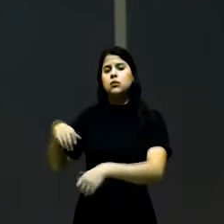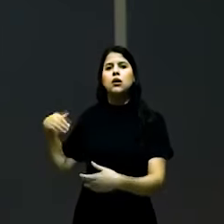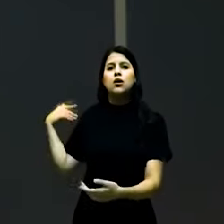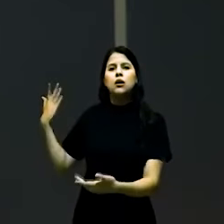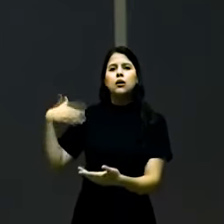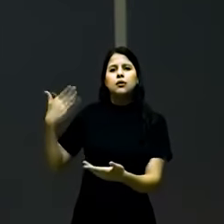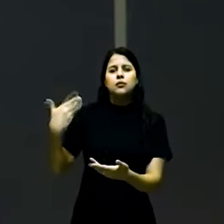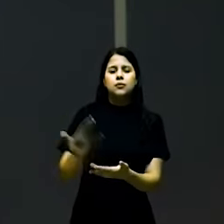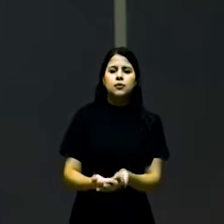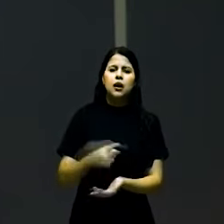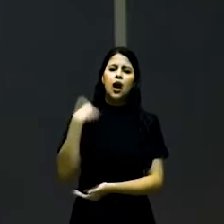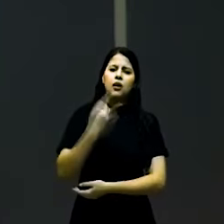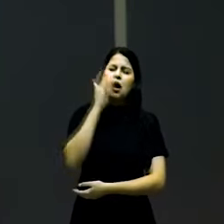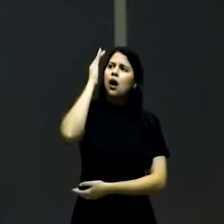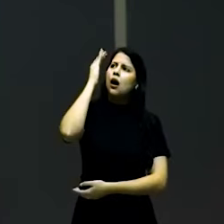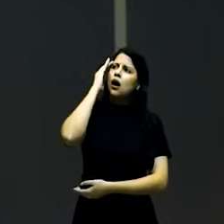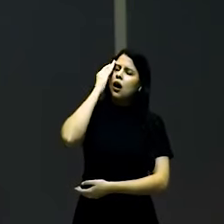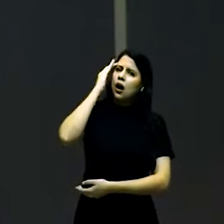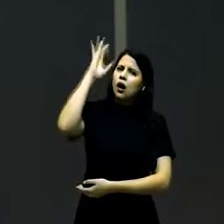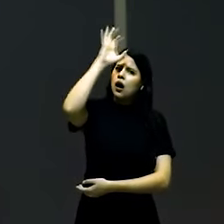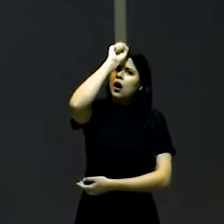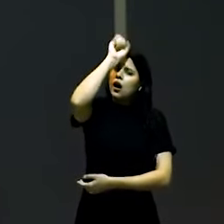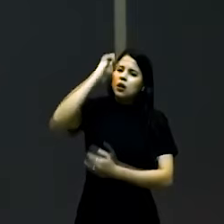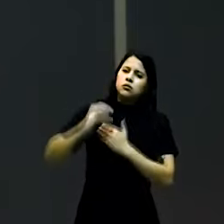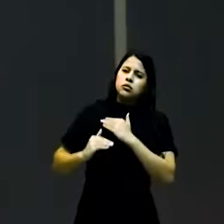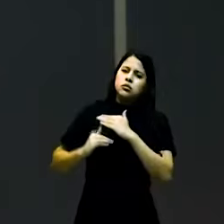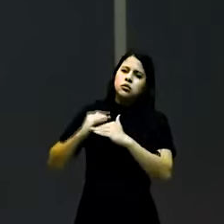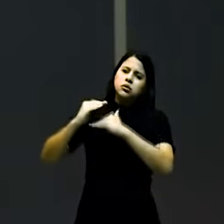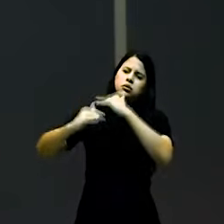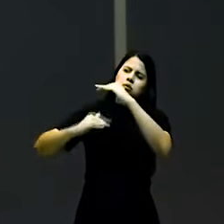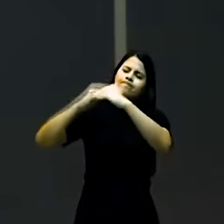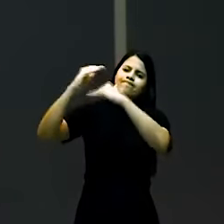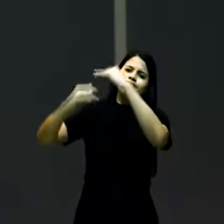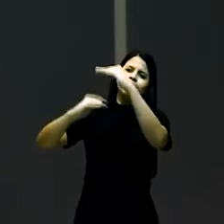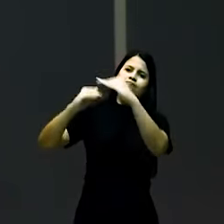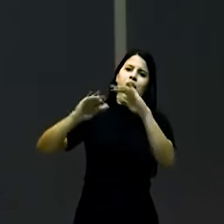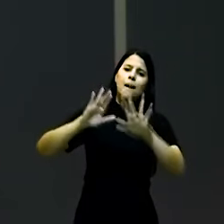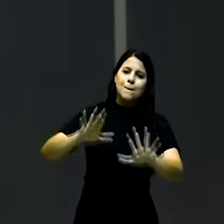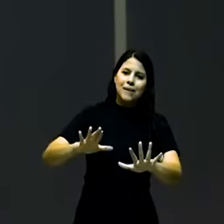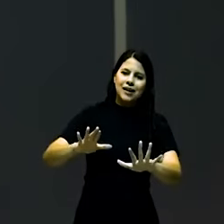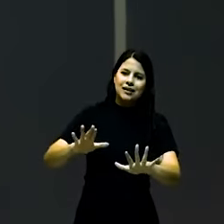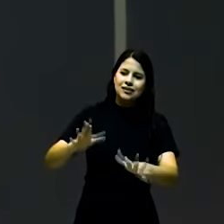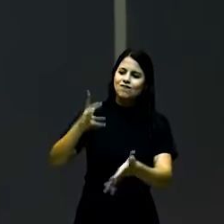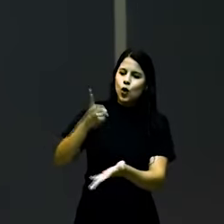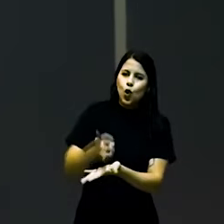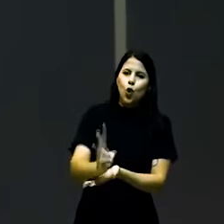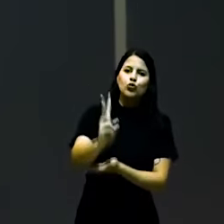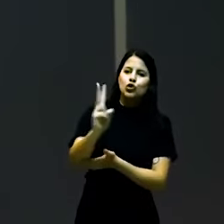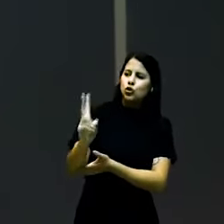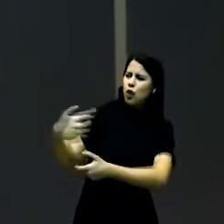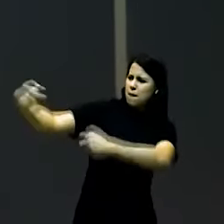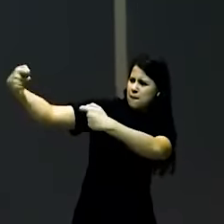e a gente vai se tornando maduro e ainda vai recebendo ameaças e ainda vai tendo medo e fugindo.